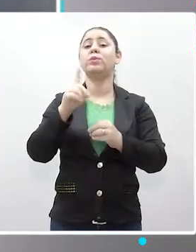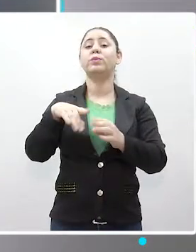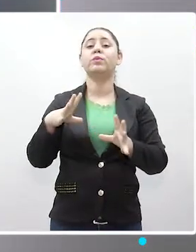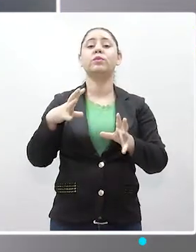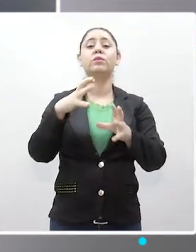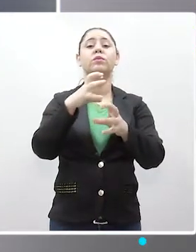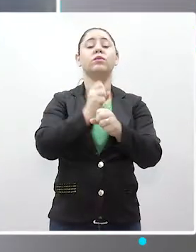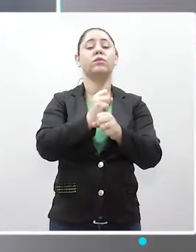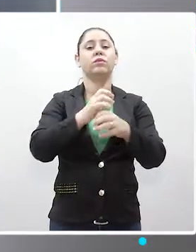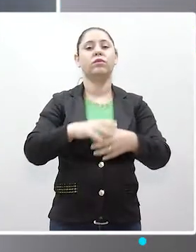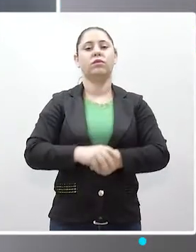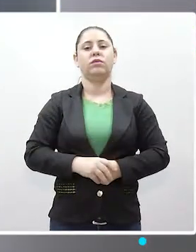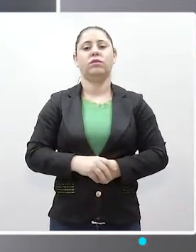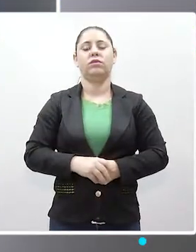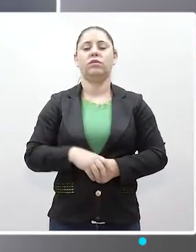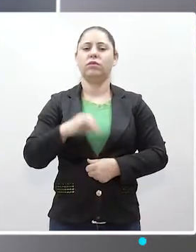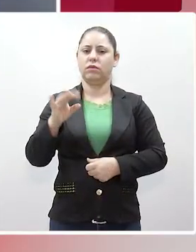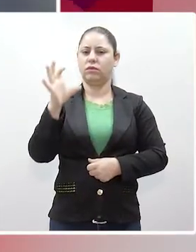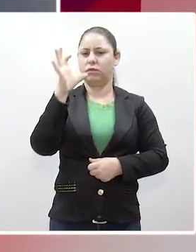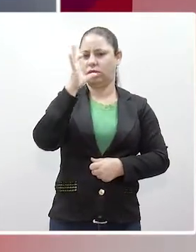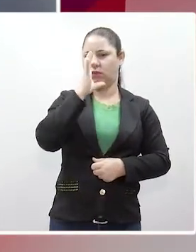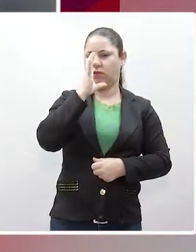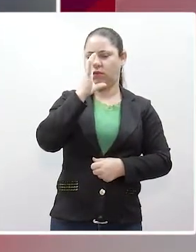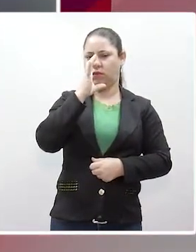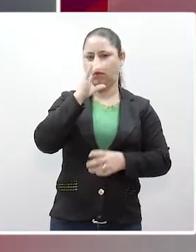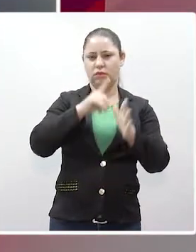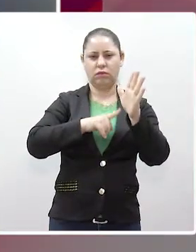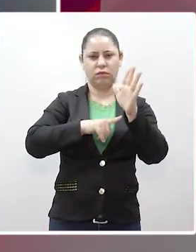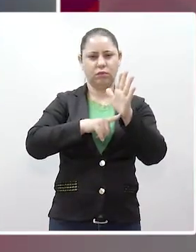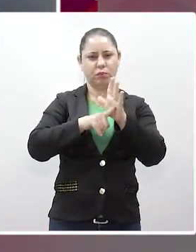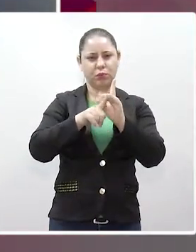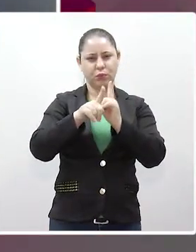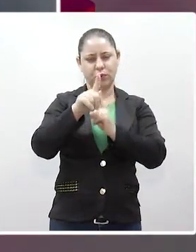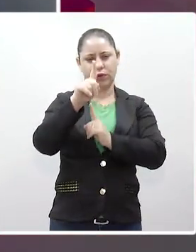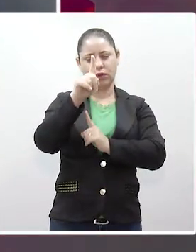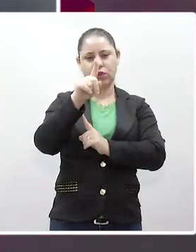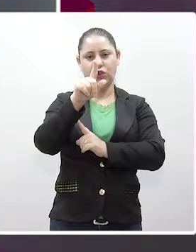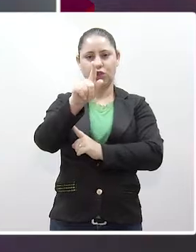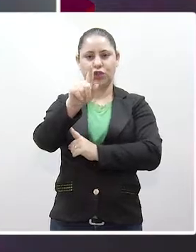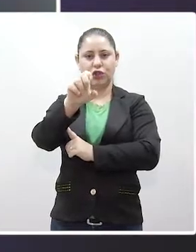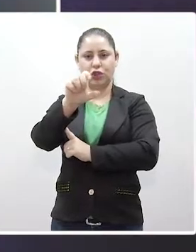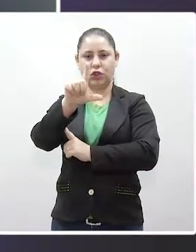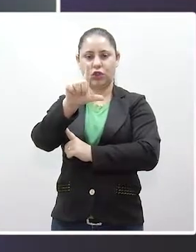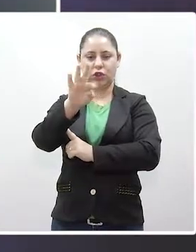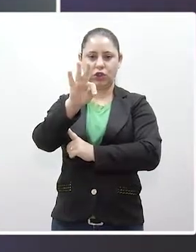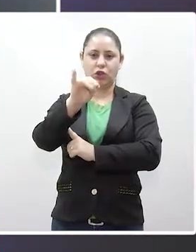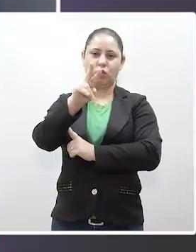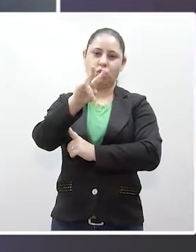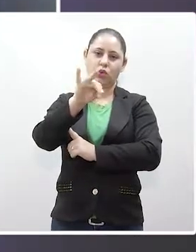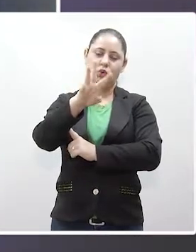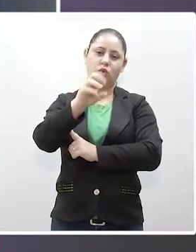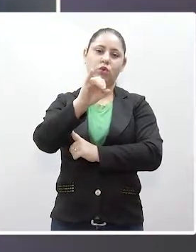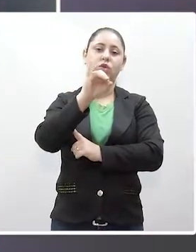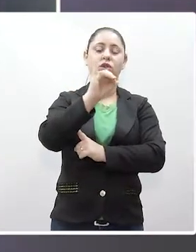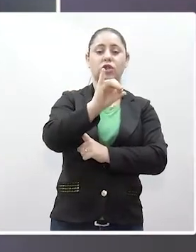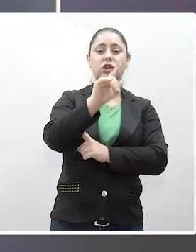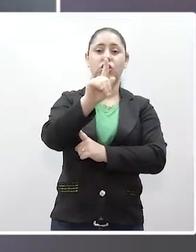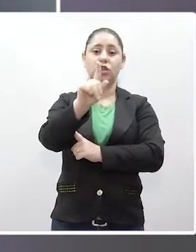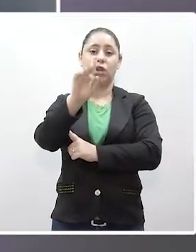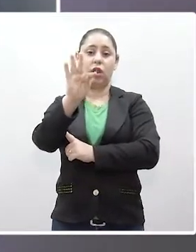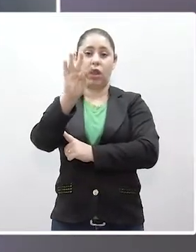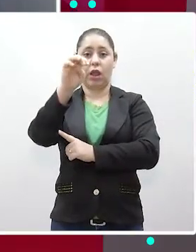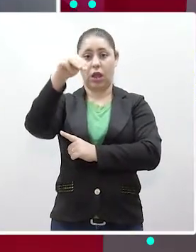mensurado, né? Se você observar um índice que é calculado pela Fundação Getúlio Vargas, ele é o índice